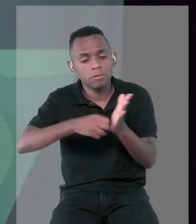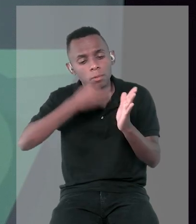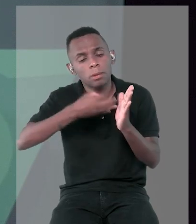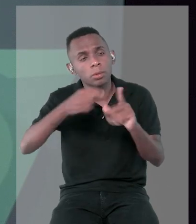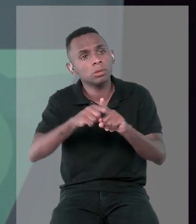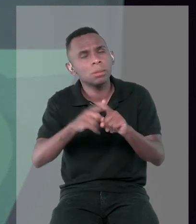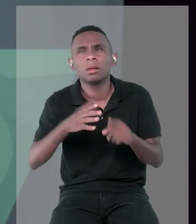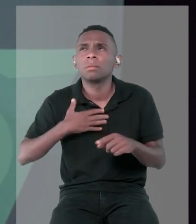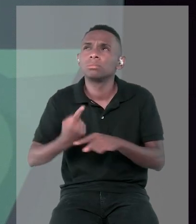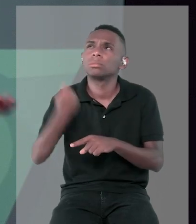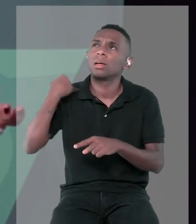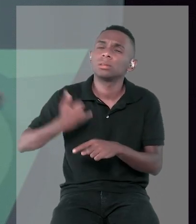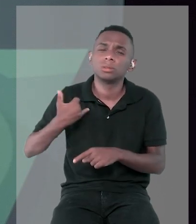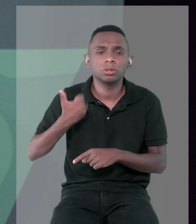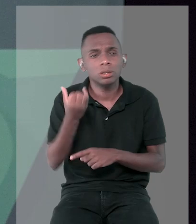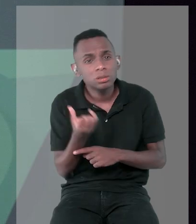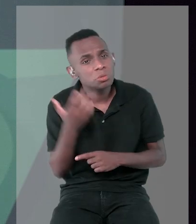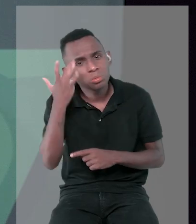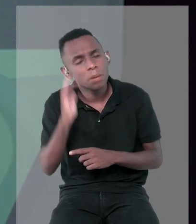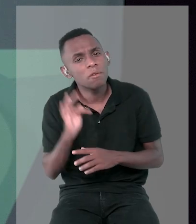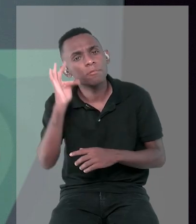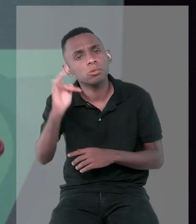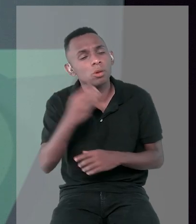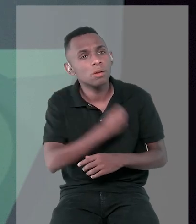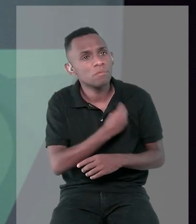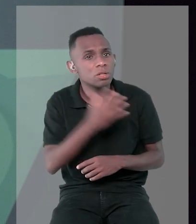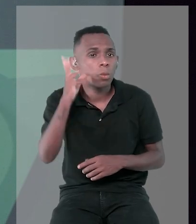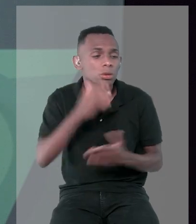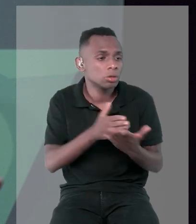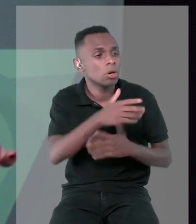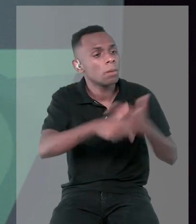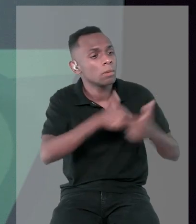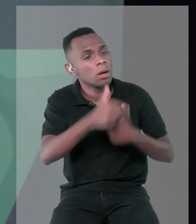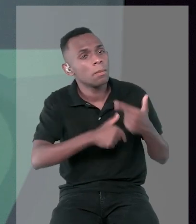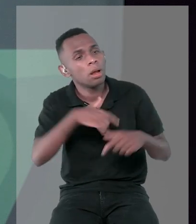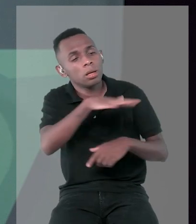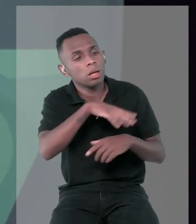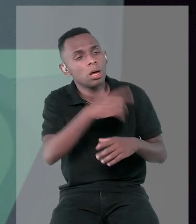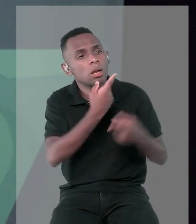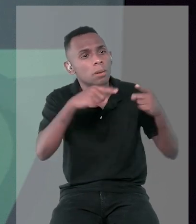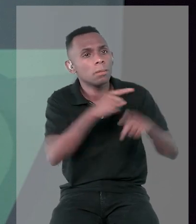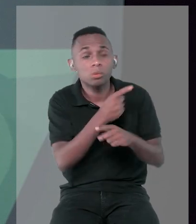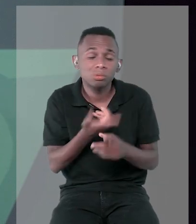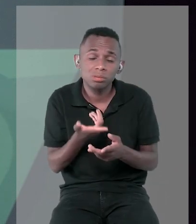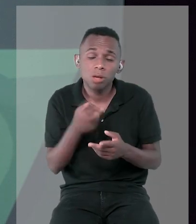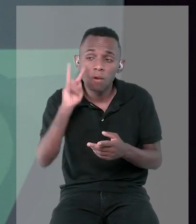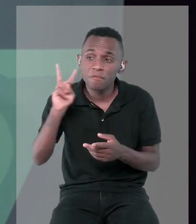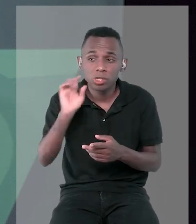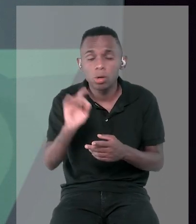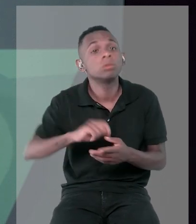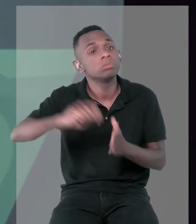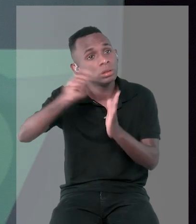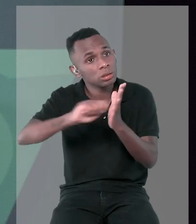depoimento. Ele falou, mas Nádia, eu tinha 16 anos, eu não sabia o que eu ia fazer da vida, eu achava que eu ia ser músico, eu só via a Clarice. Eu falei, então escreve